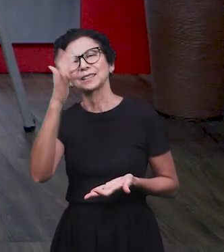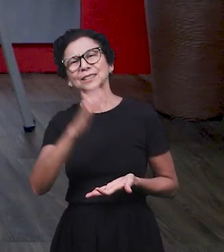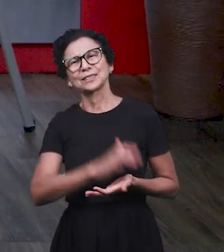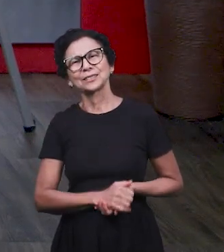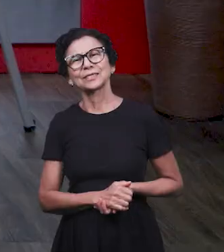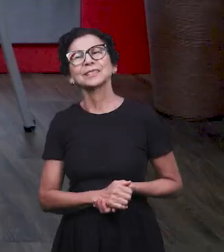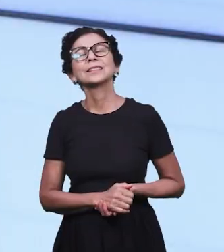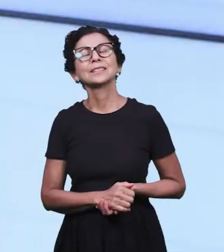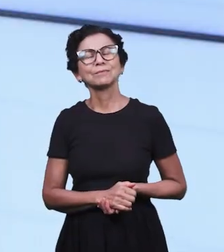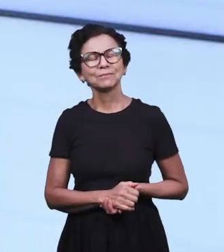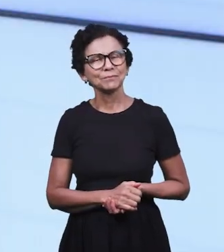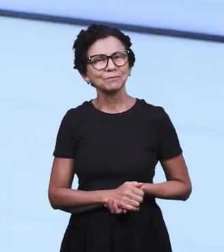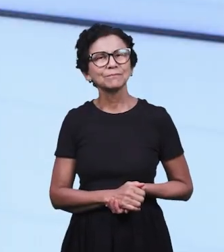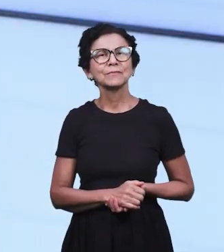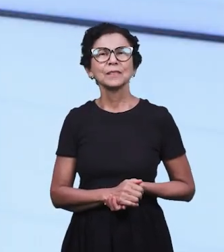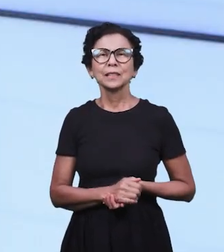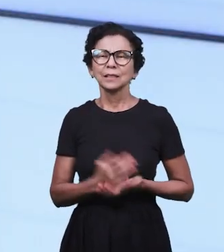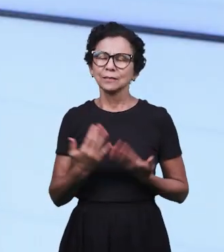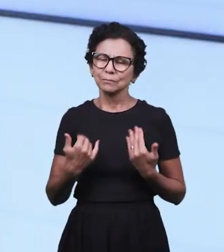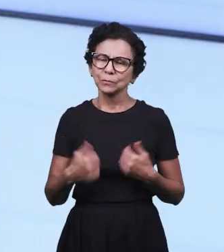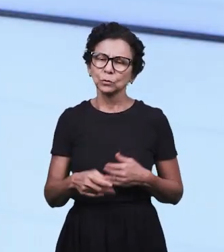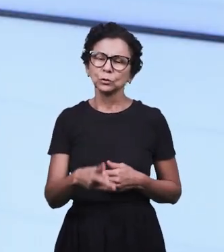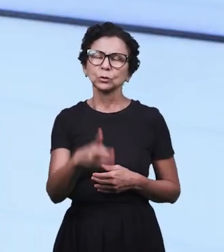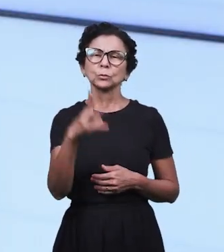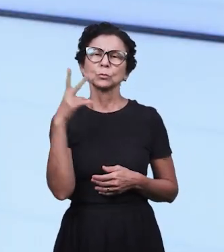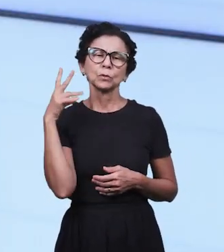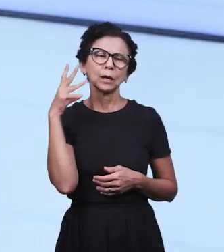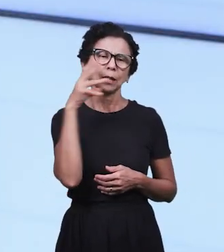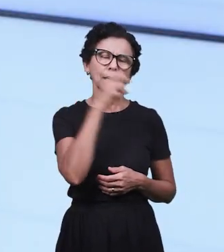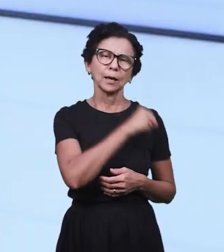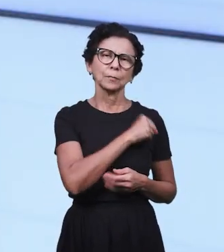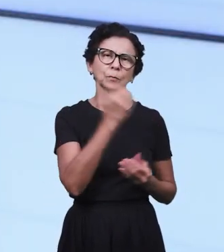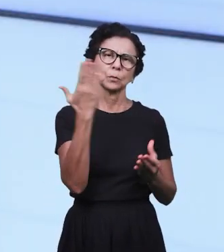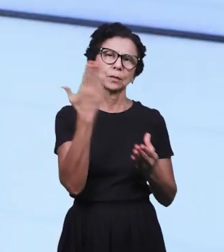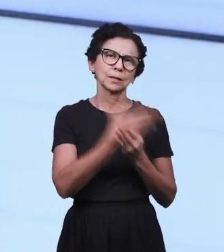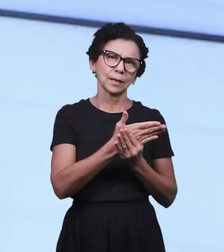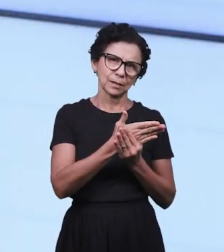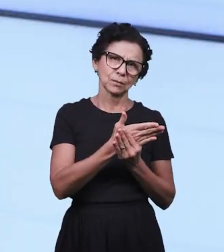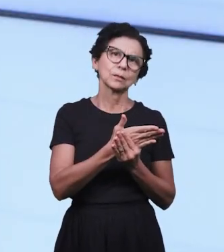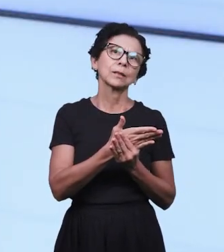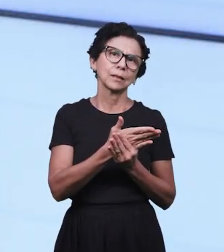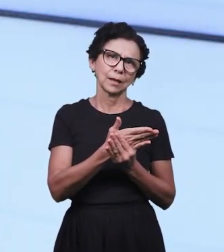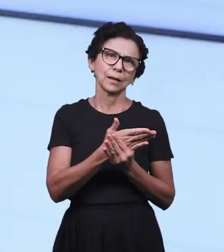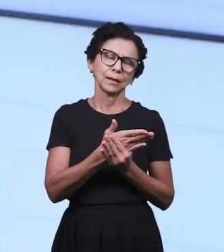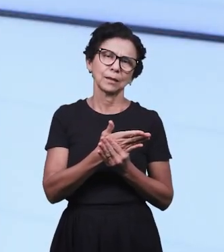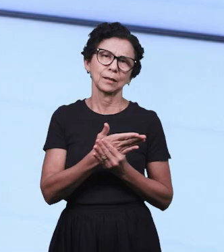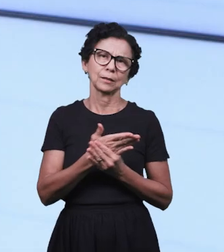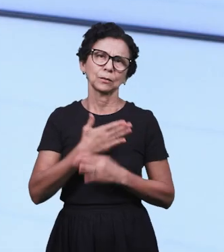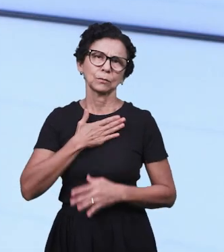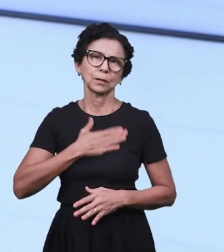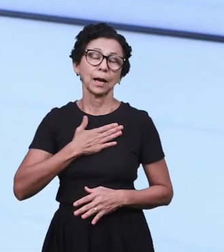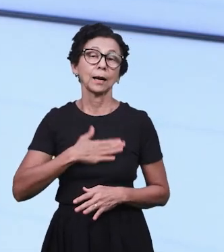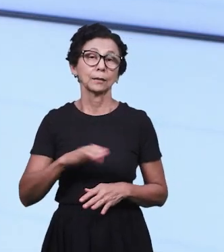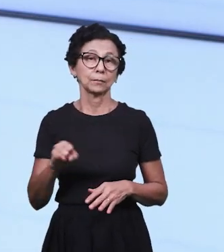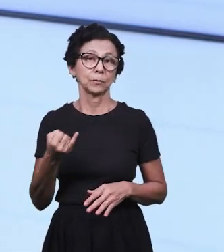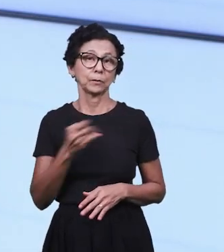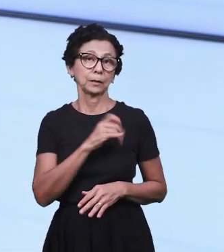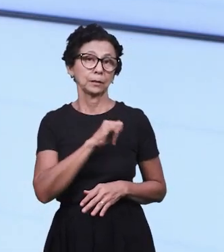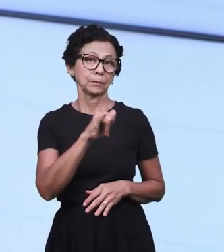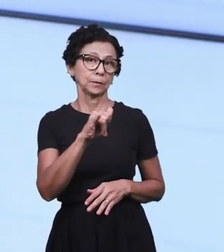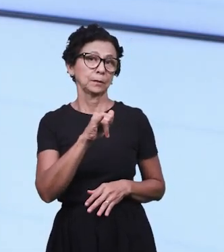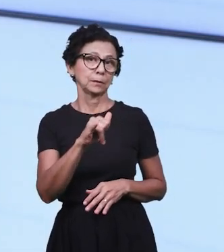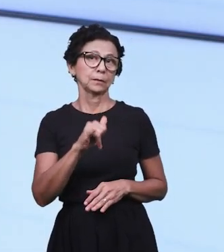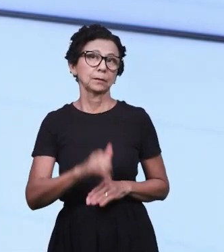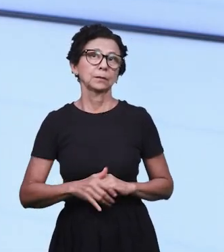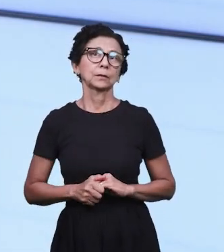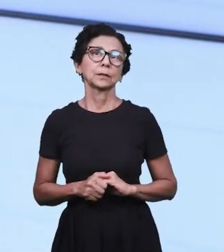as coisas elas vão correr com mais tranquilidade. Eu quero aproveitar para dizer aqui, porque muitos dos